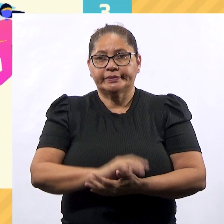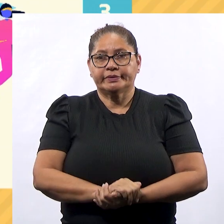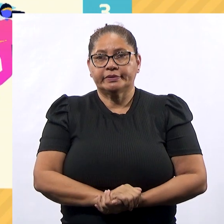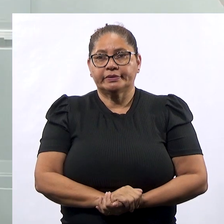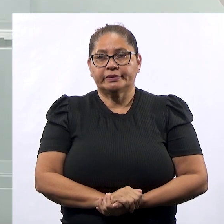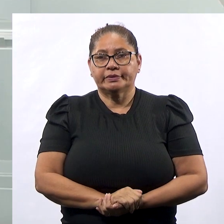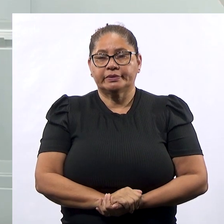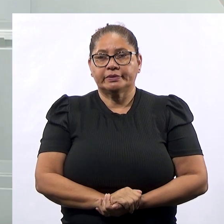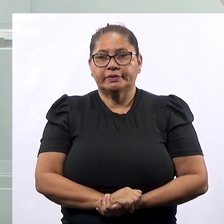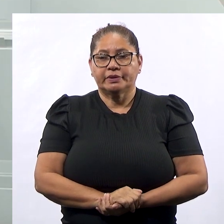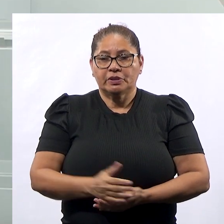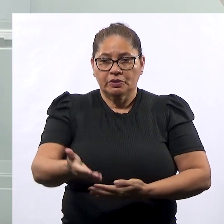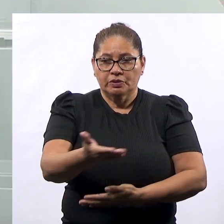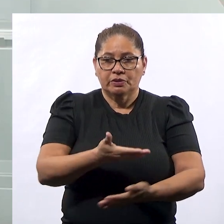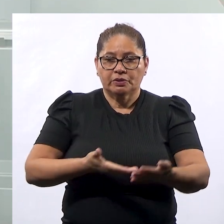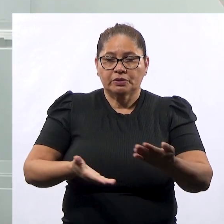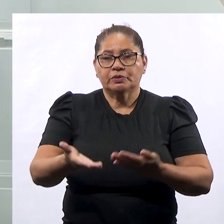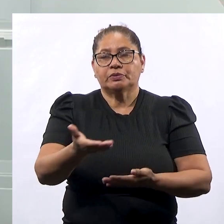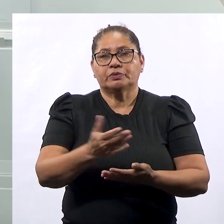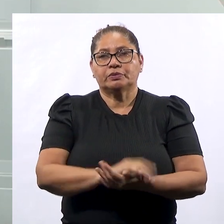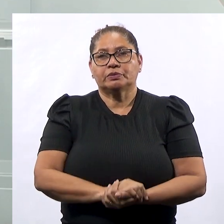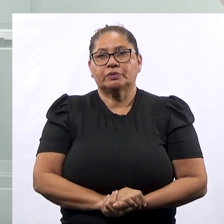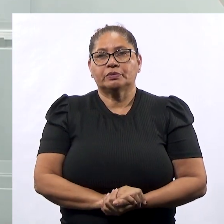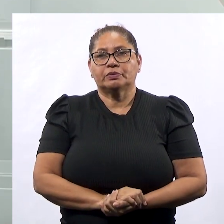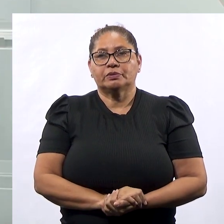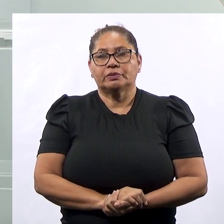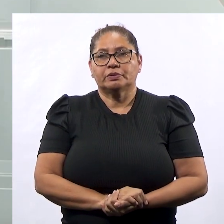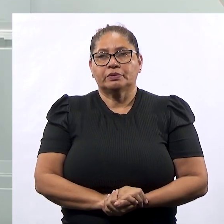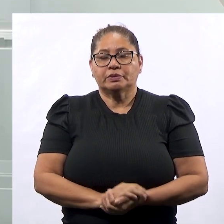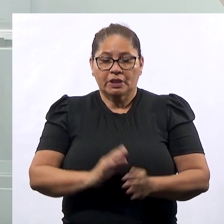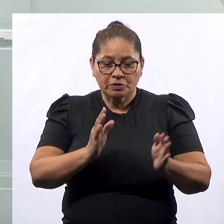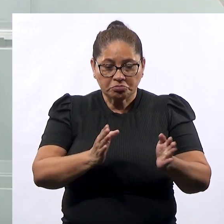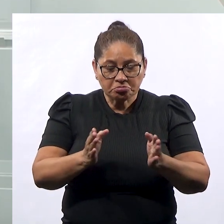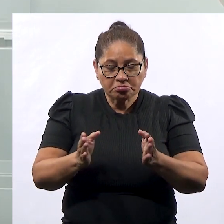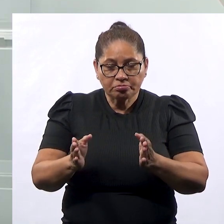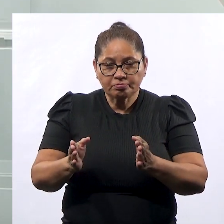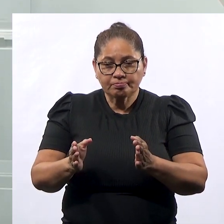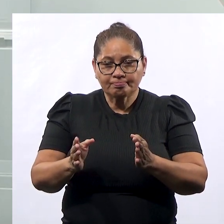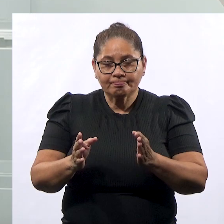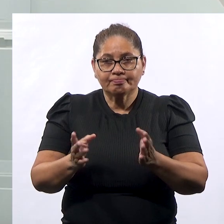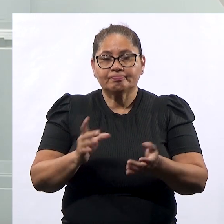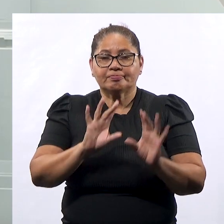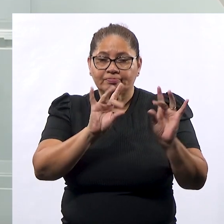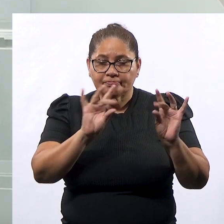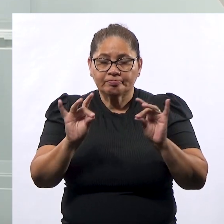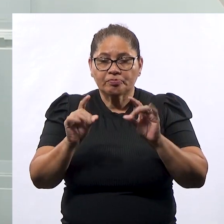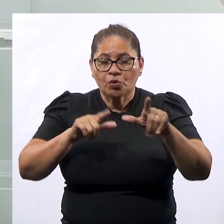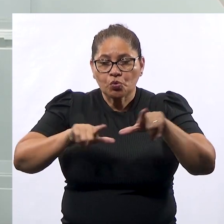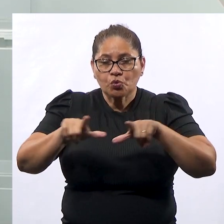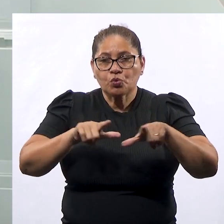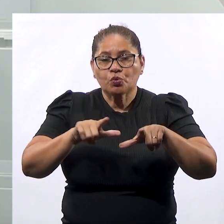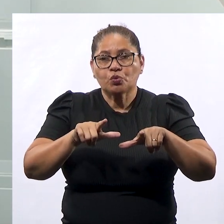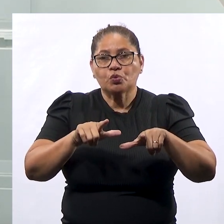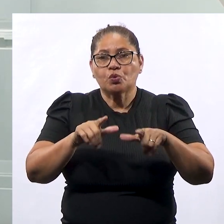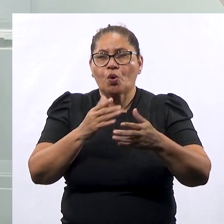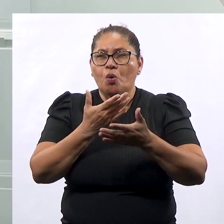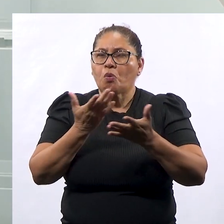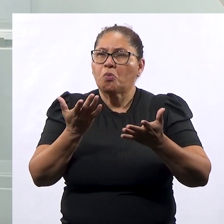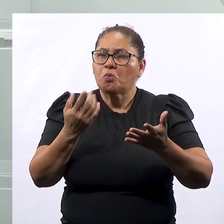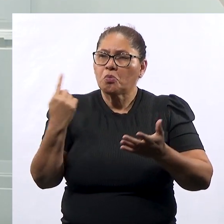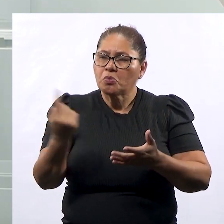que a nossa relação aqui nessa jornada especificamente, nós temos como